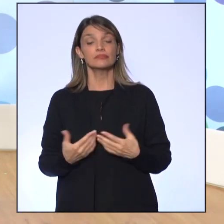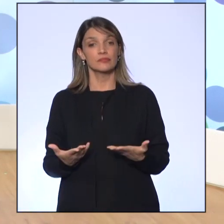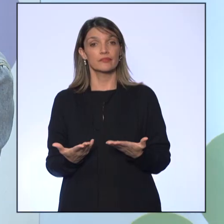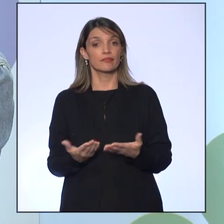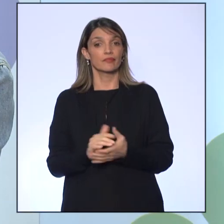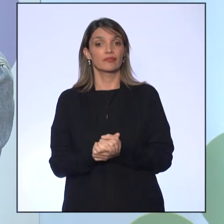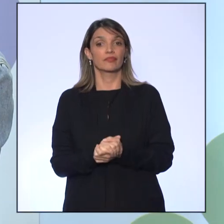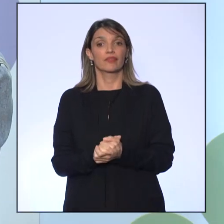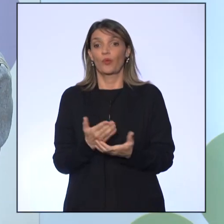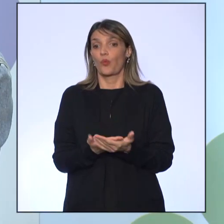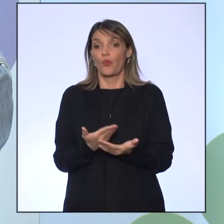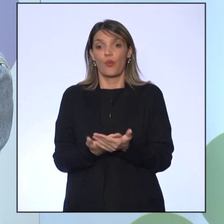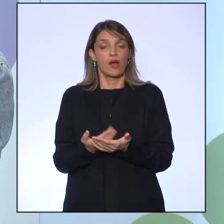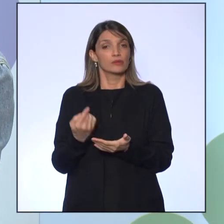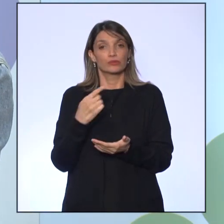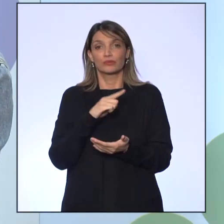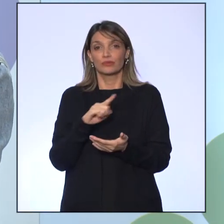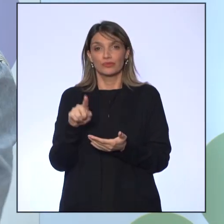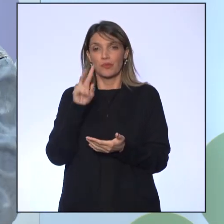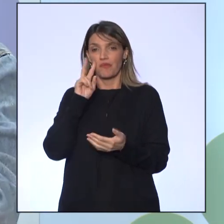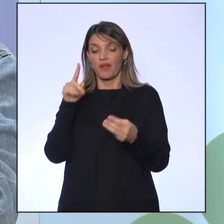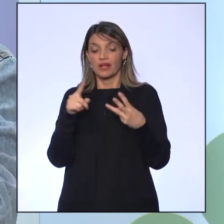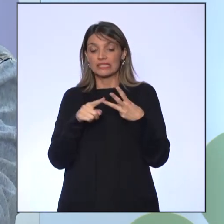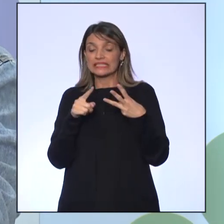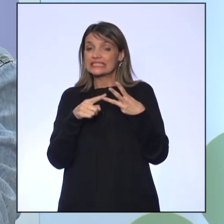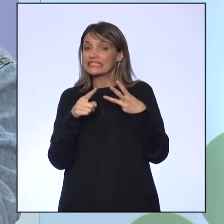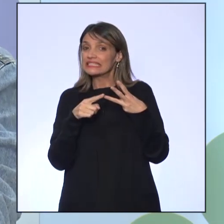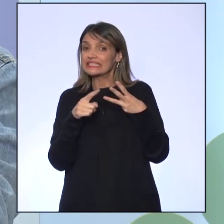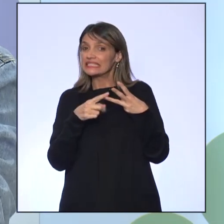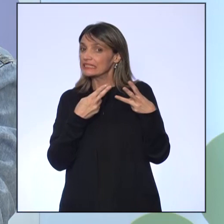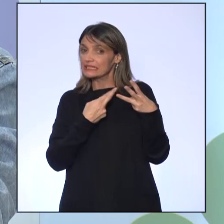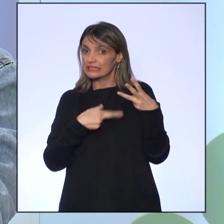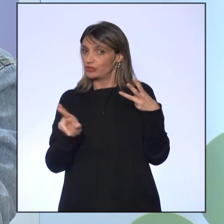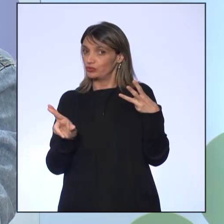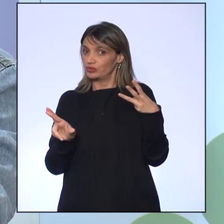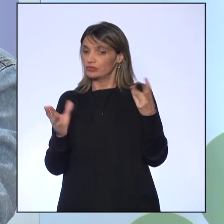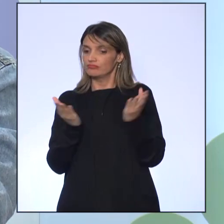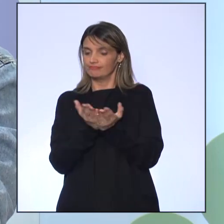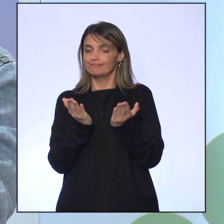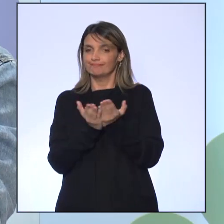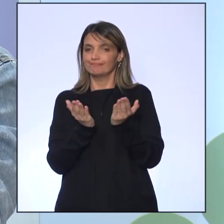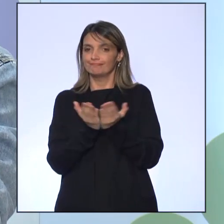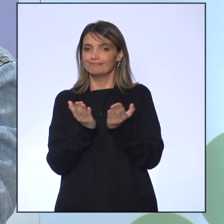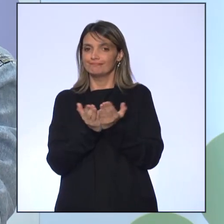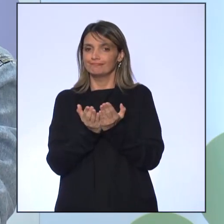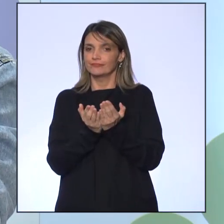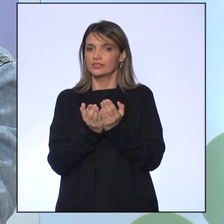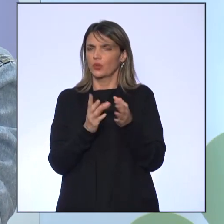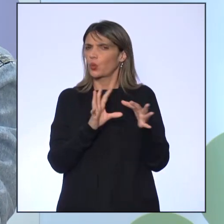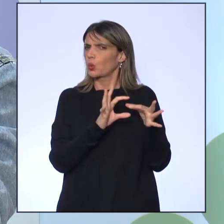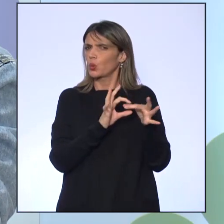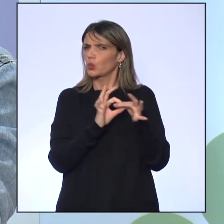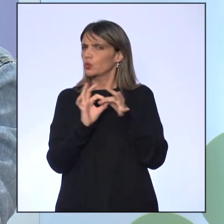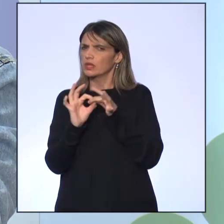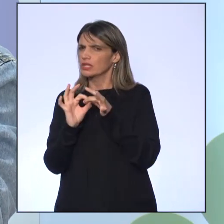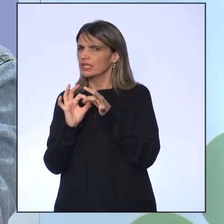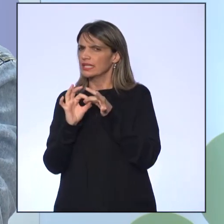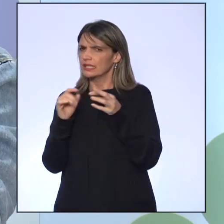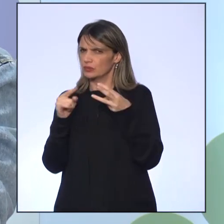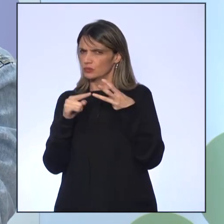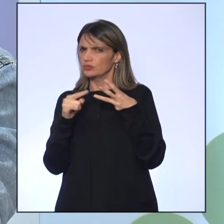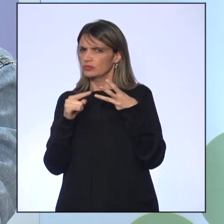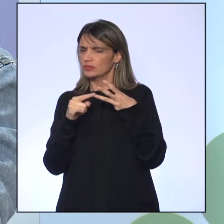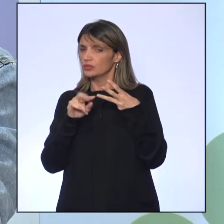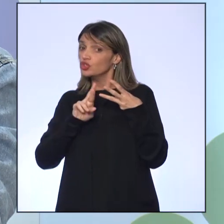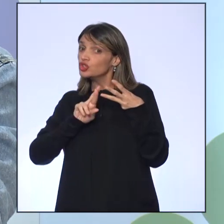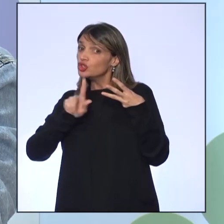encerrar a nossa aula, a gente vai ver a terceira das religiões protestantes e a gente vai ver que o contexto de surgimento dela é um